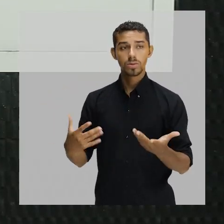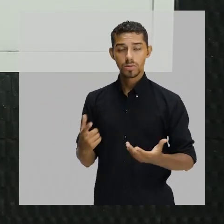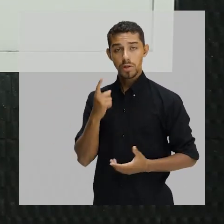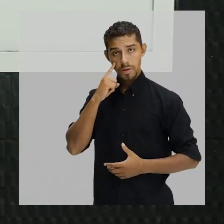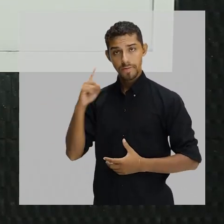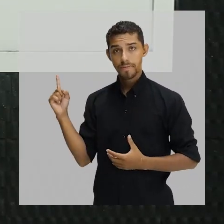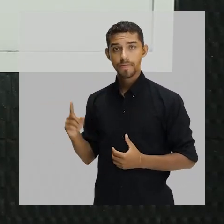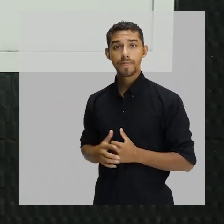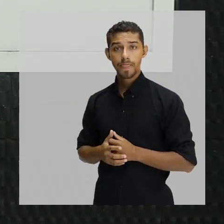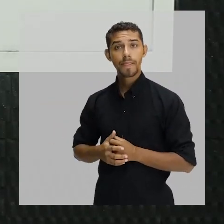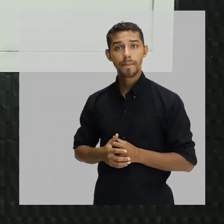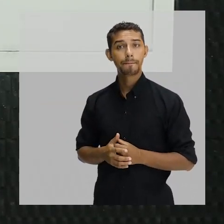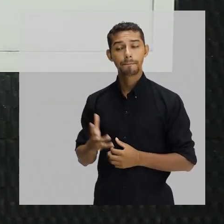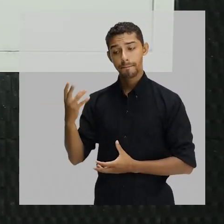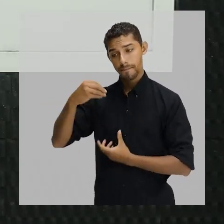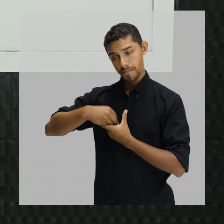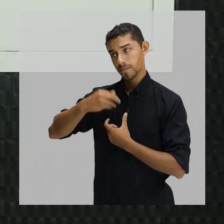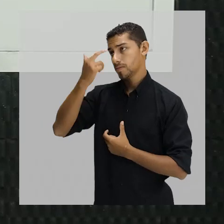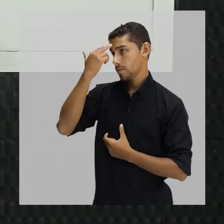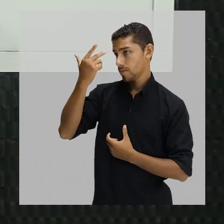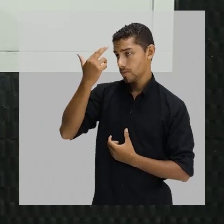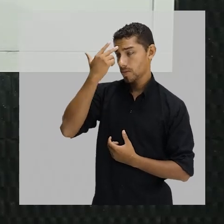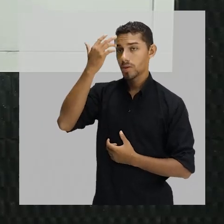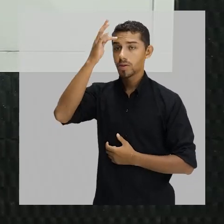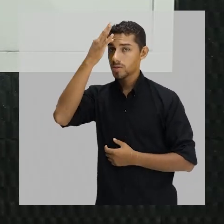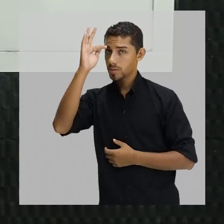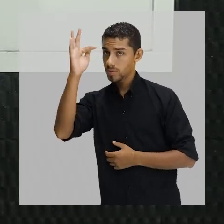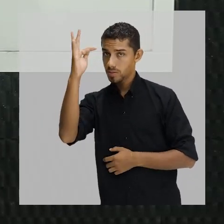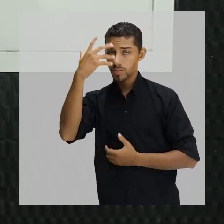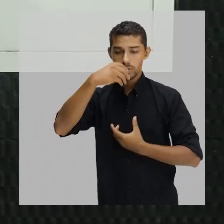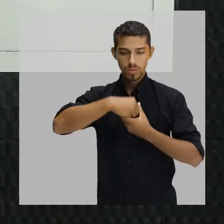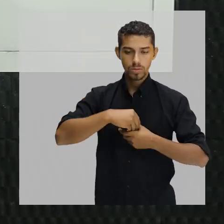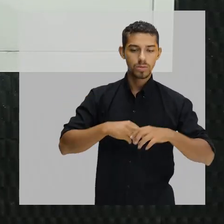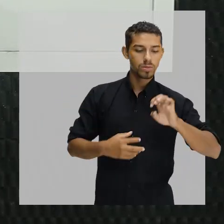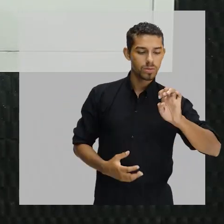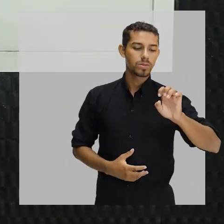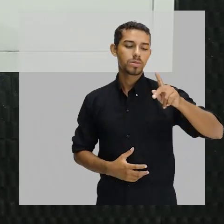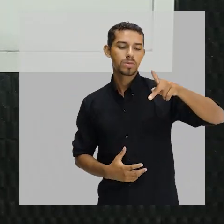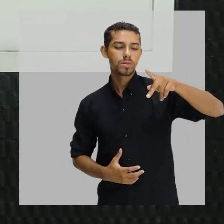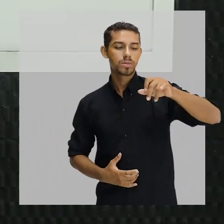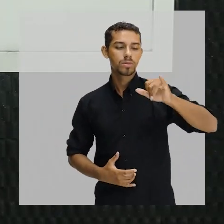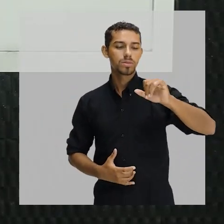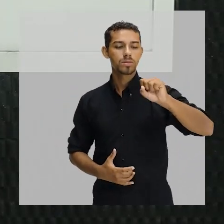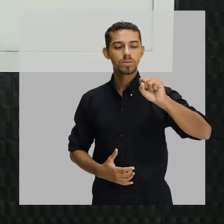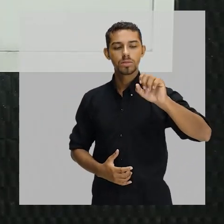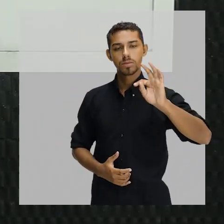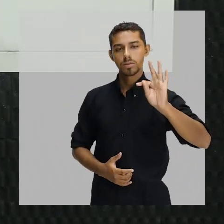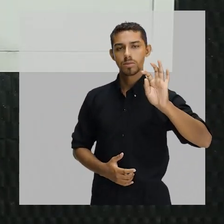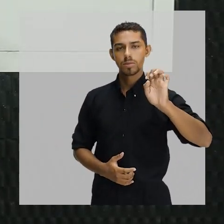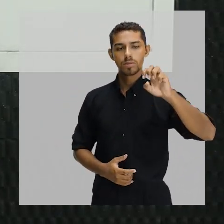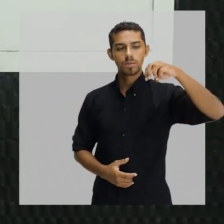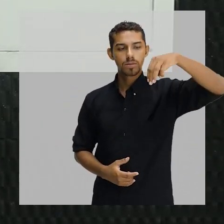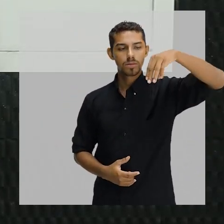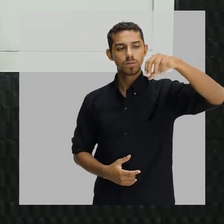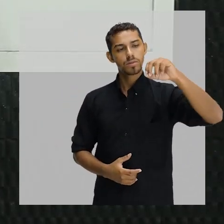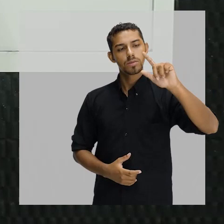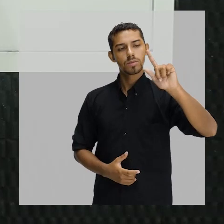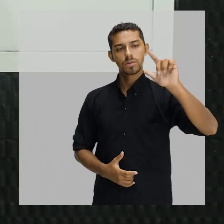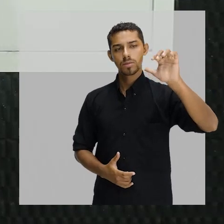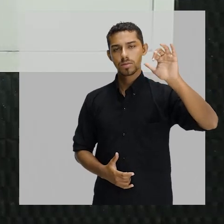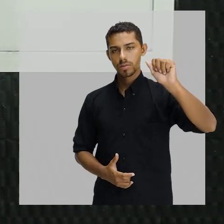só, dentro da história da filosofia, a epistemologia ela vai ganhando força, certo? Mas é